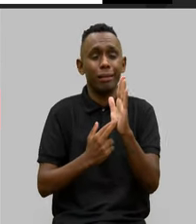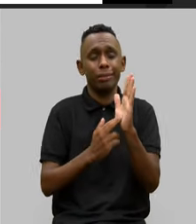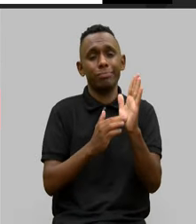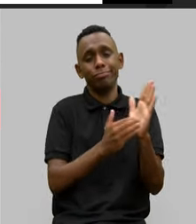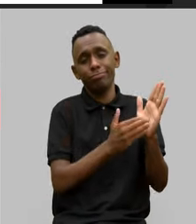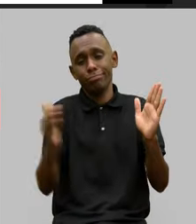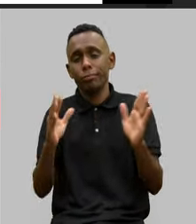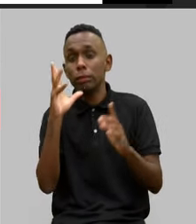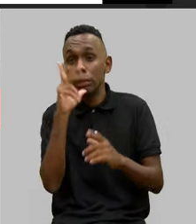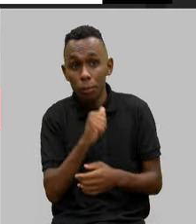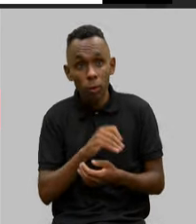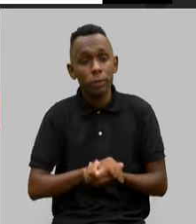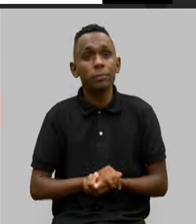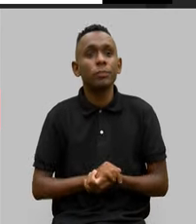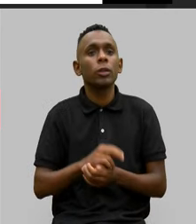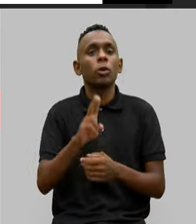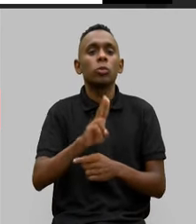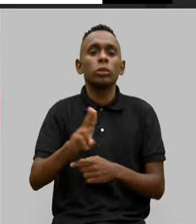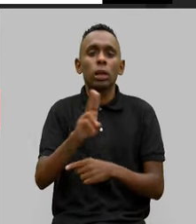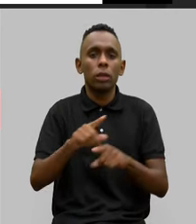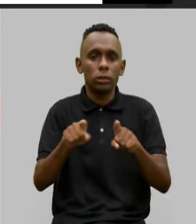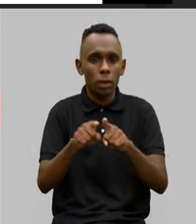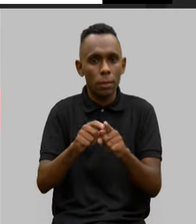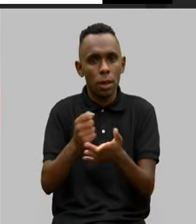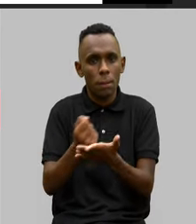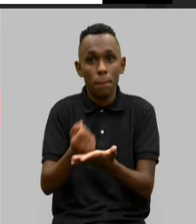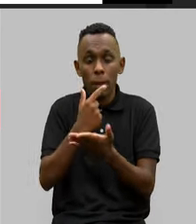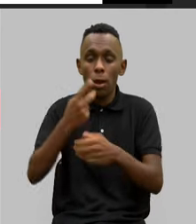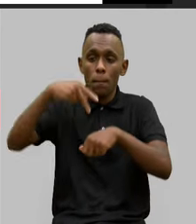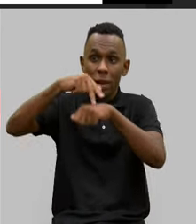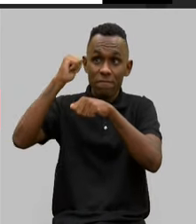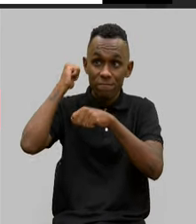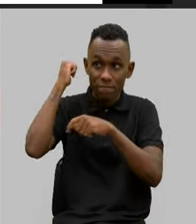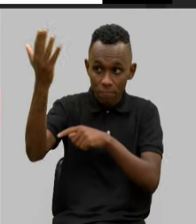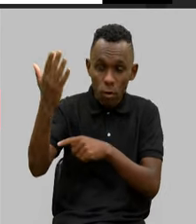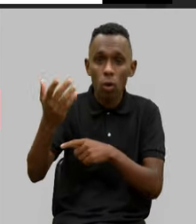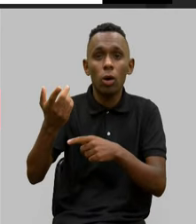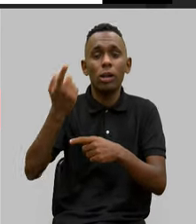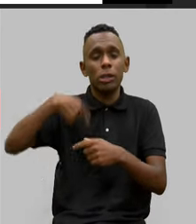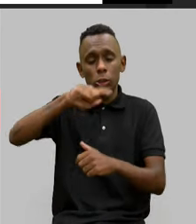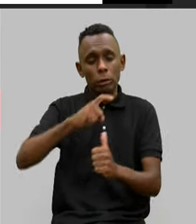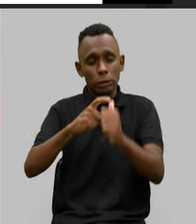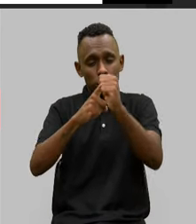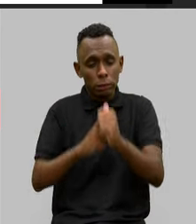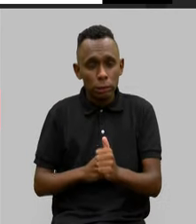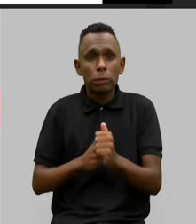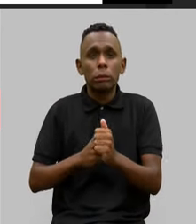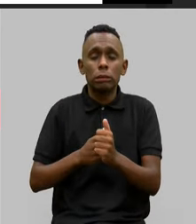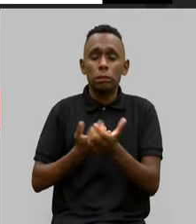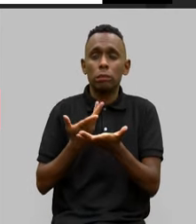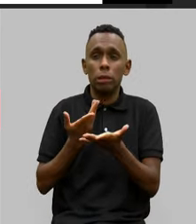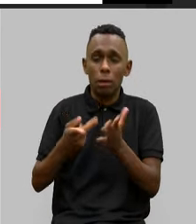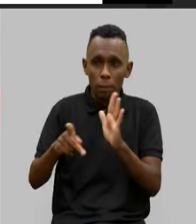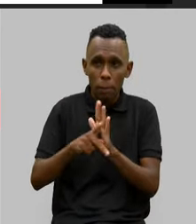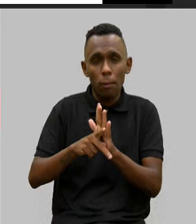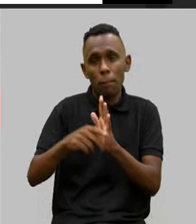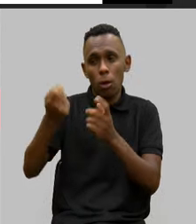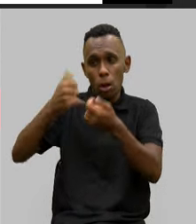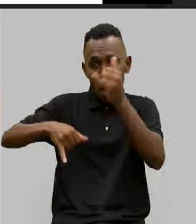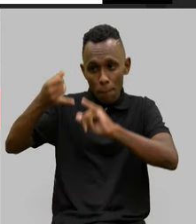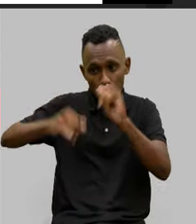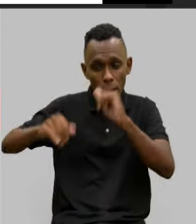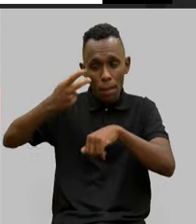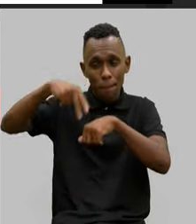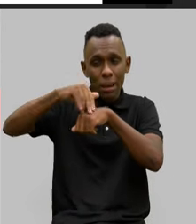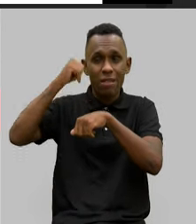longos a utilização de medicação importada nos nos causa dependência de Laboratórios estrangeiros o que também aumenta os